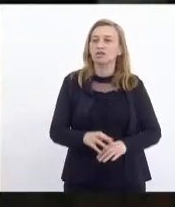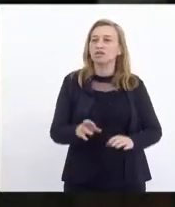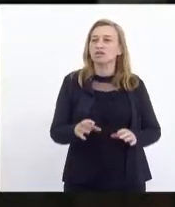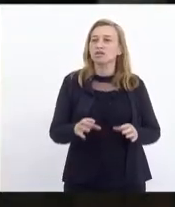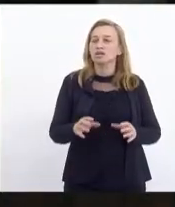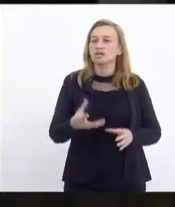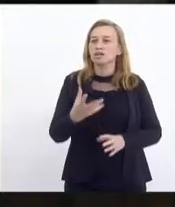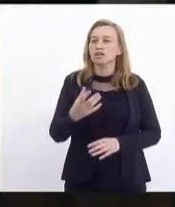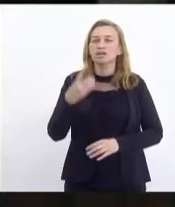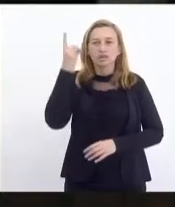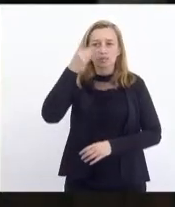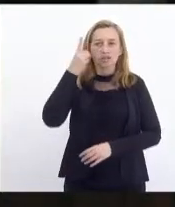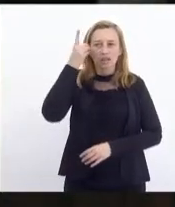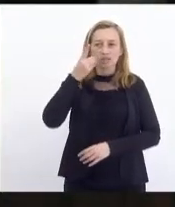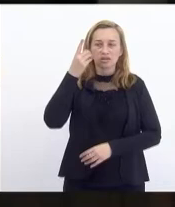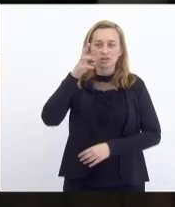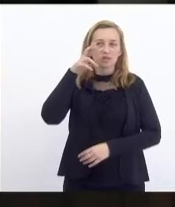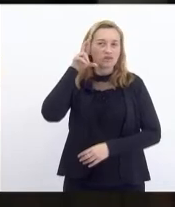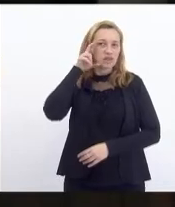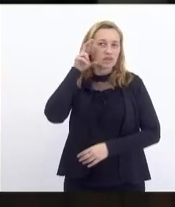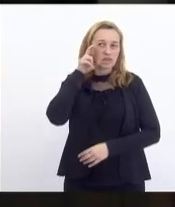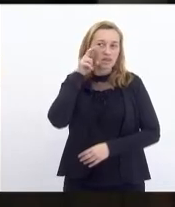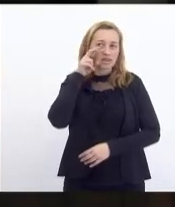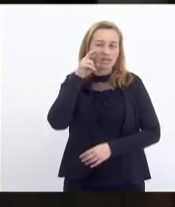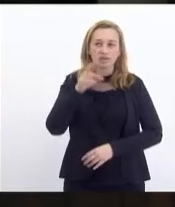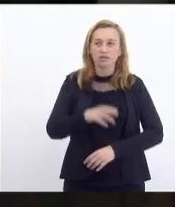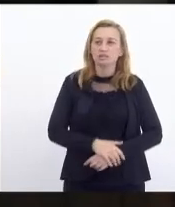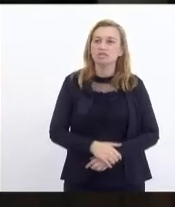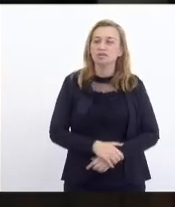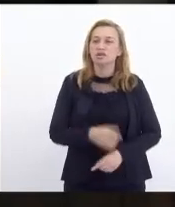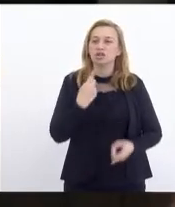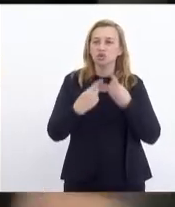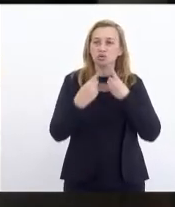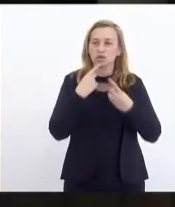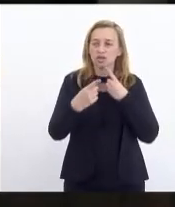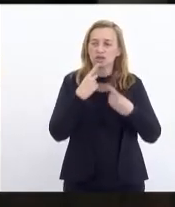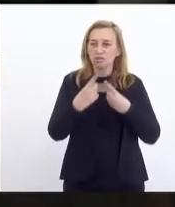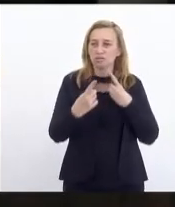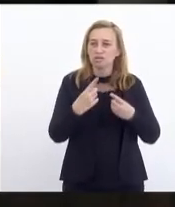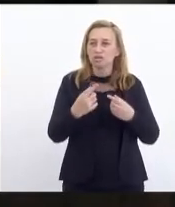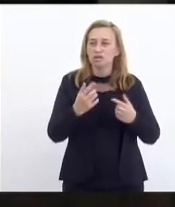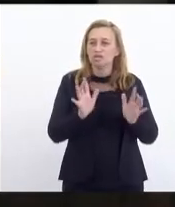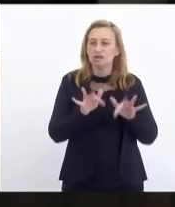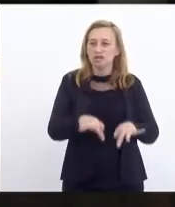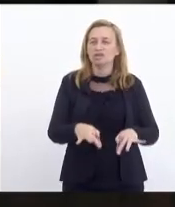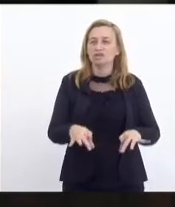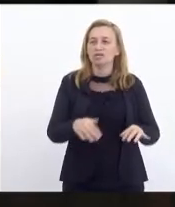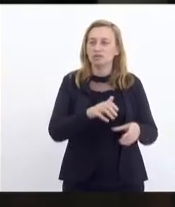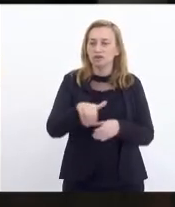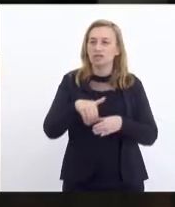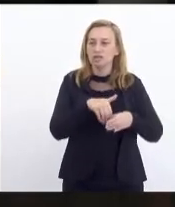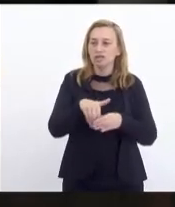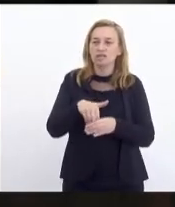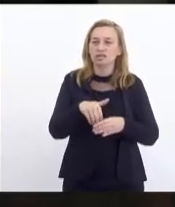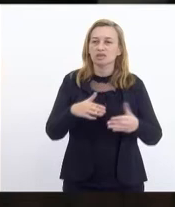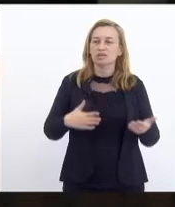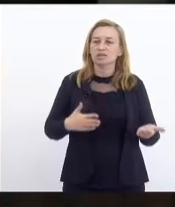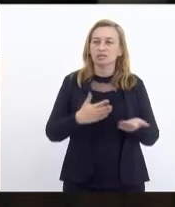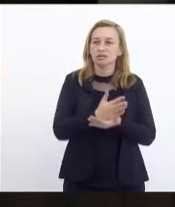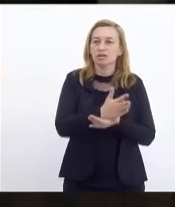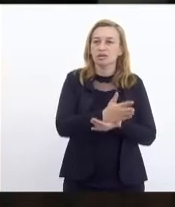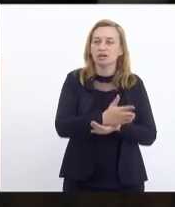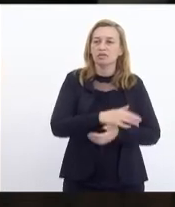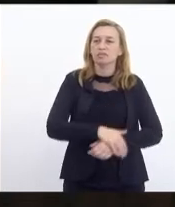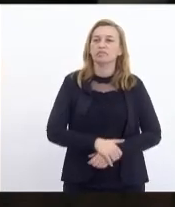favorável ao deputado Rosenberg Reis. Em discussão, não havendo que queira discutir, encerrada a discussão, em votação, os senhores que aprovam permaneçam como